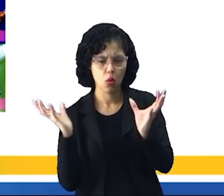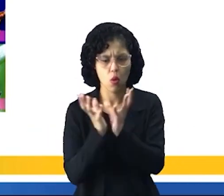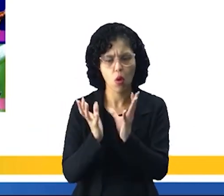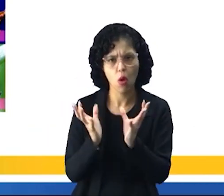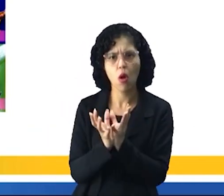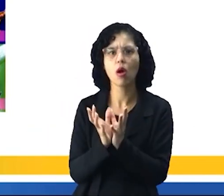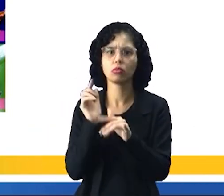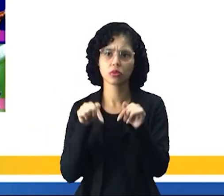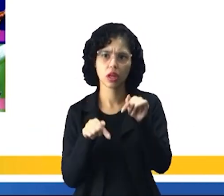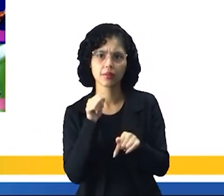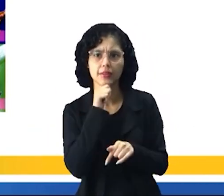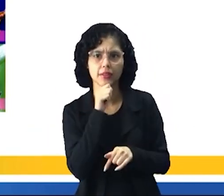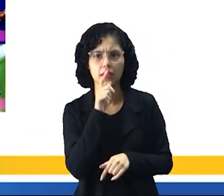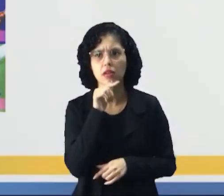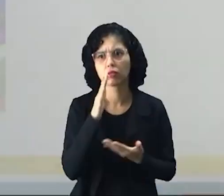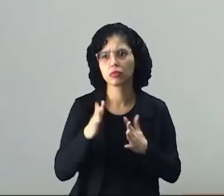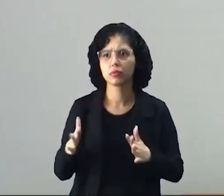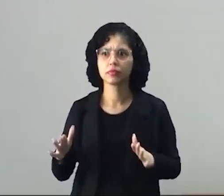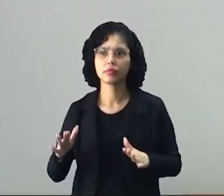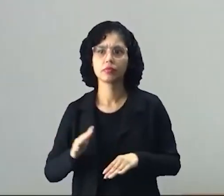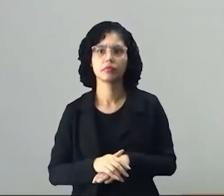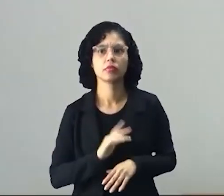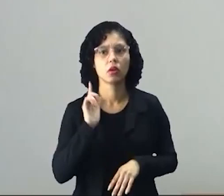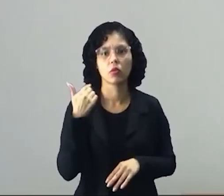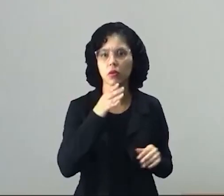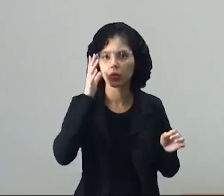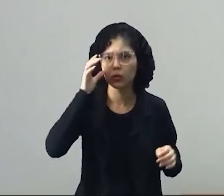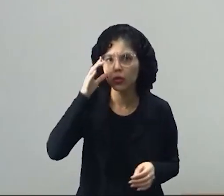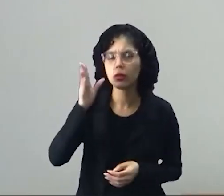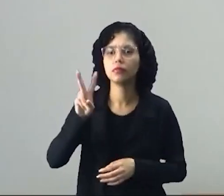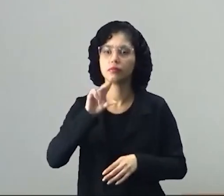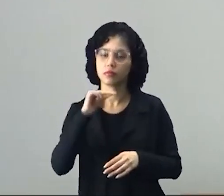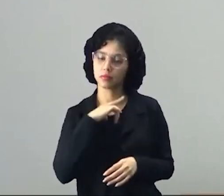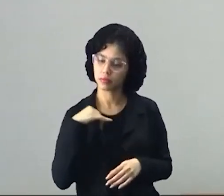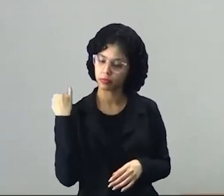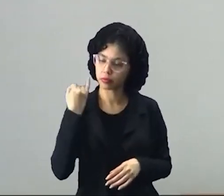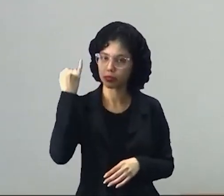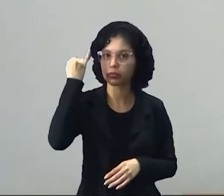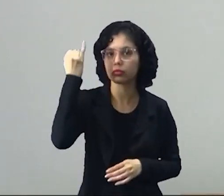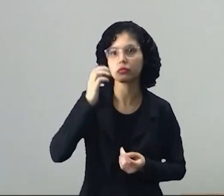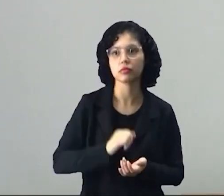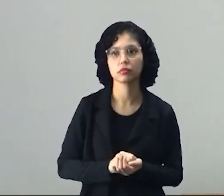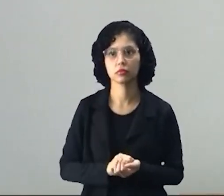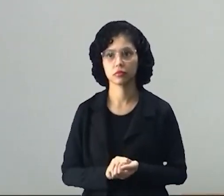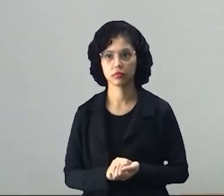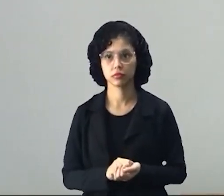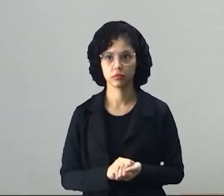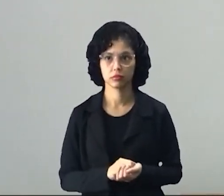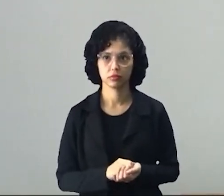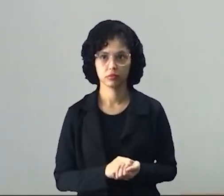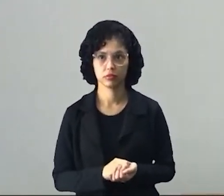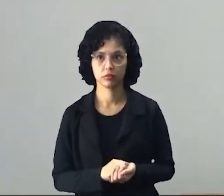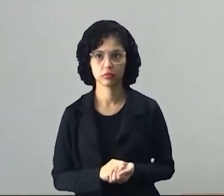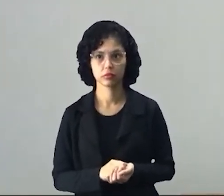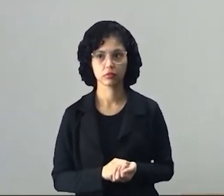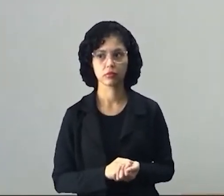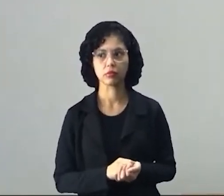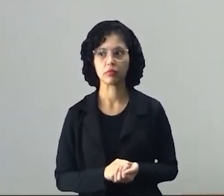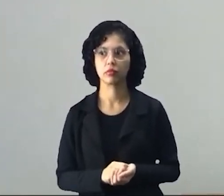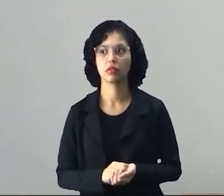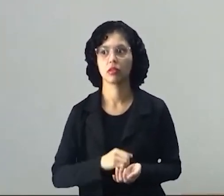água do mar. Uma outra curiosidade também, a gente vai ter principalmente os organismos,